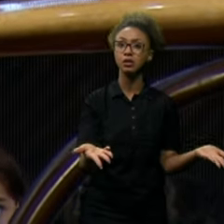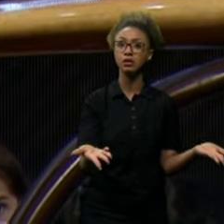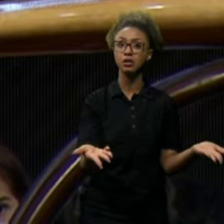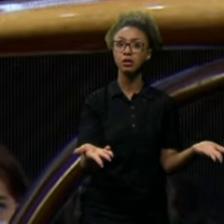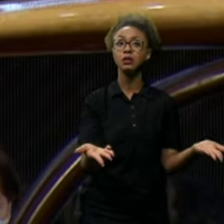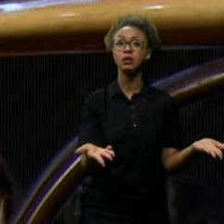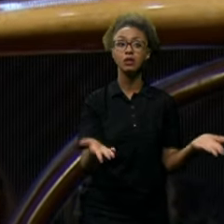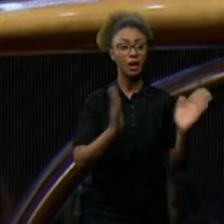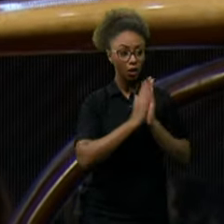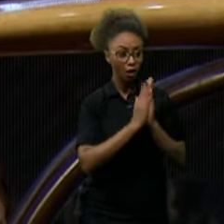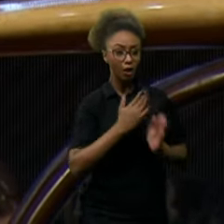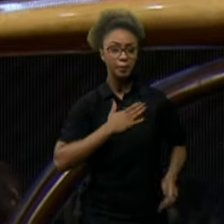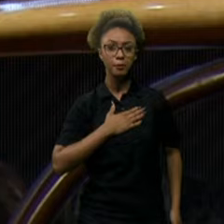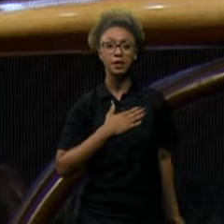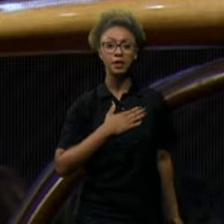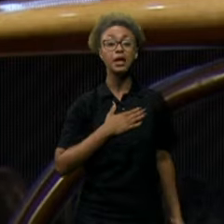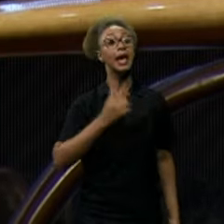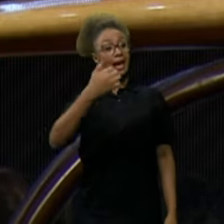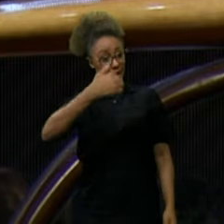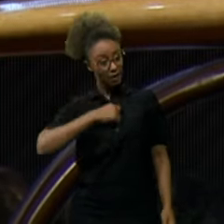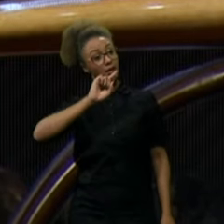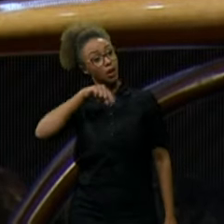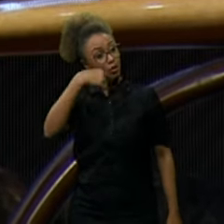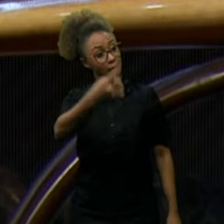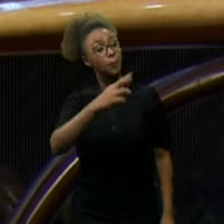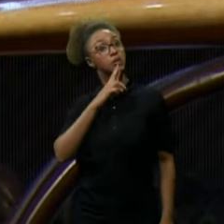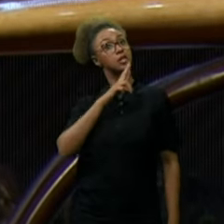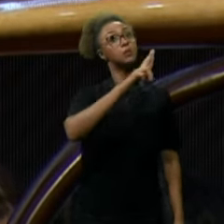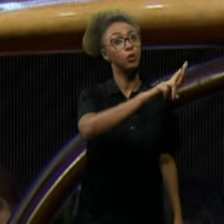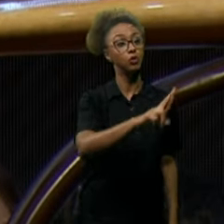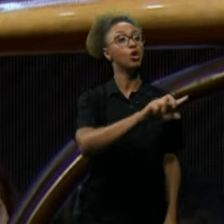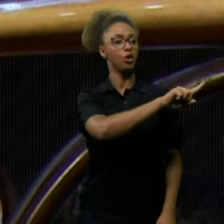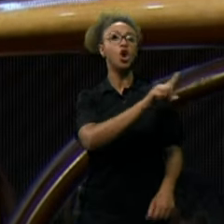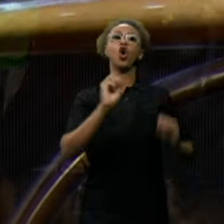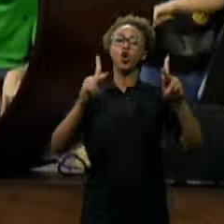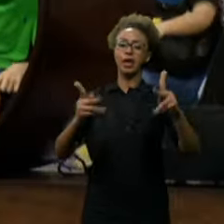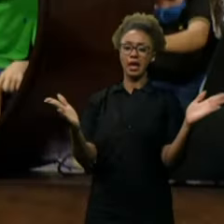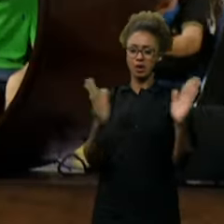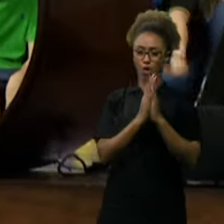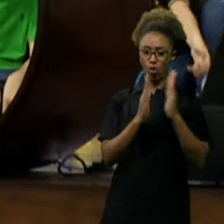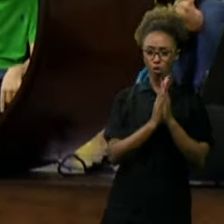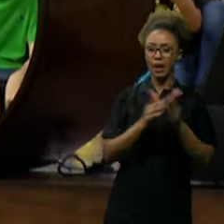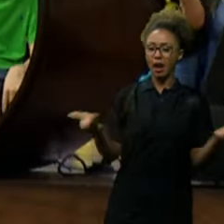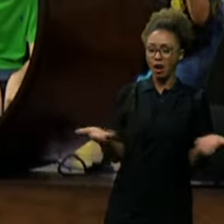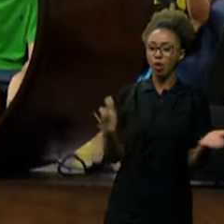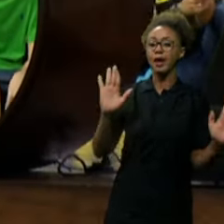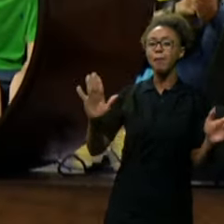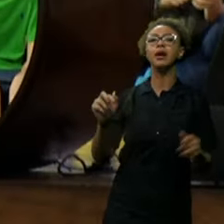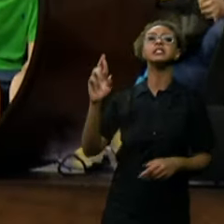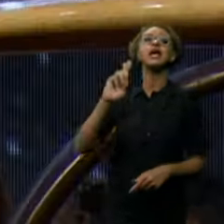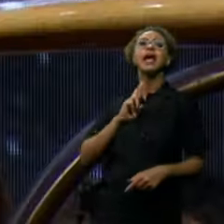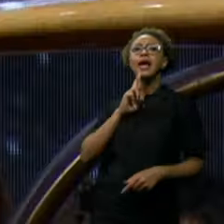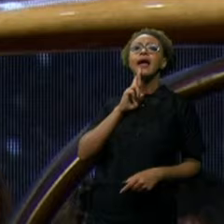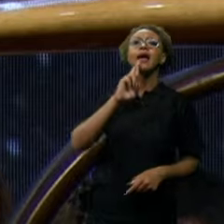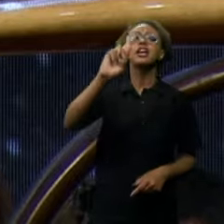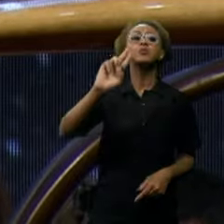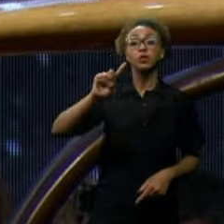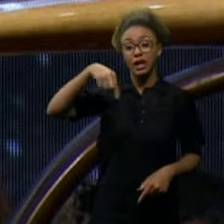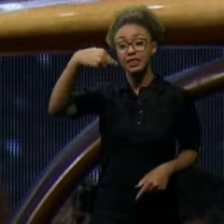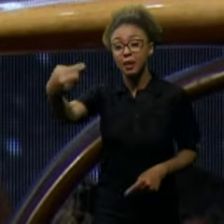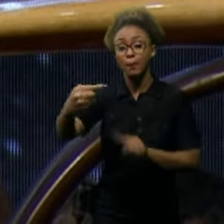clama-me e responder-te-ei Ok Clamar está no presente mas já respondeste esta onde